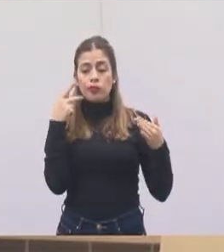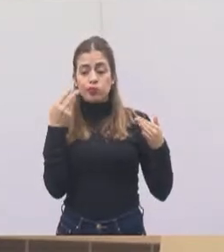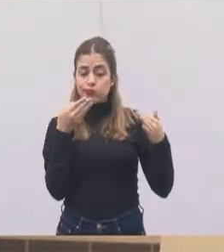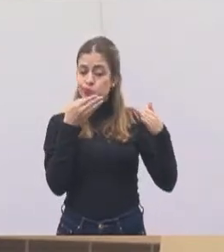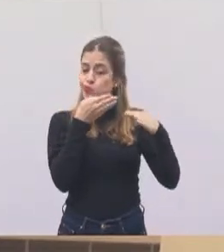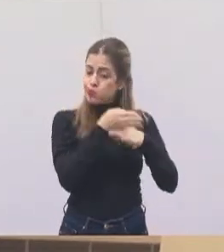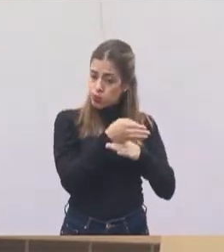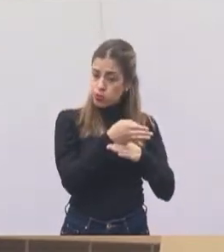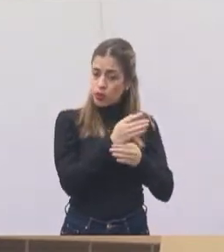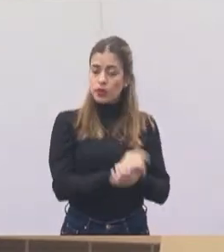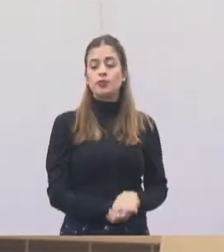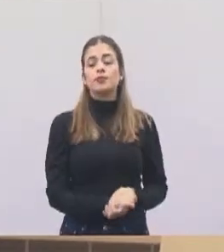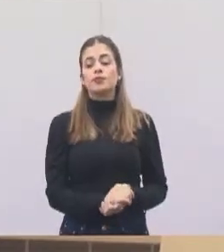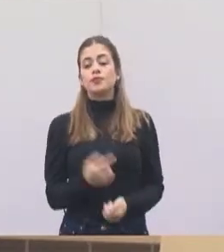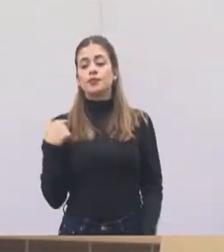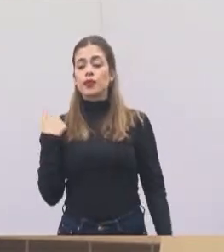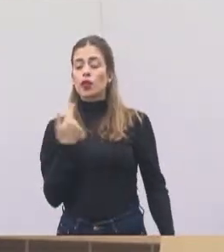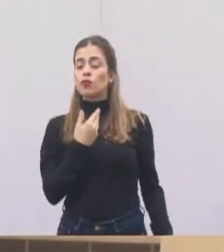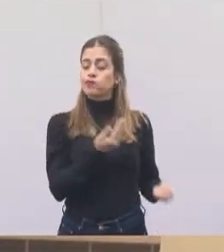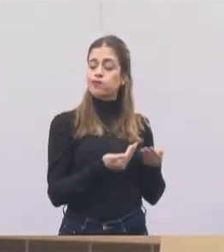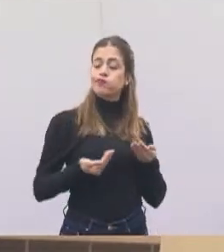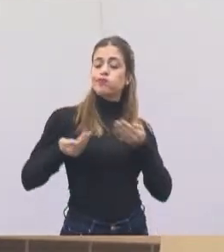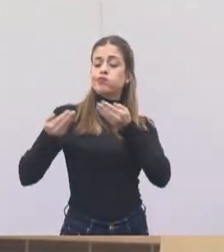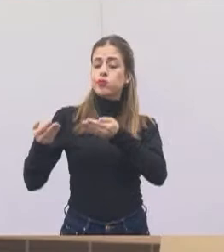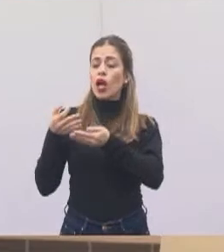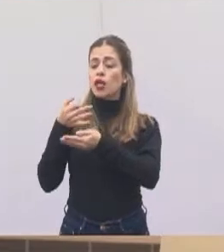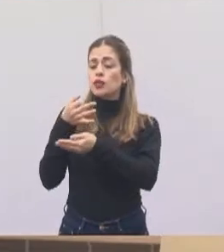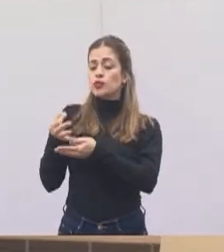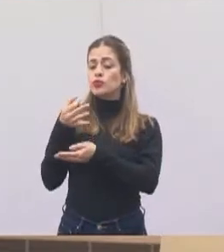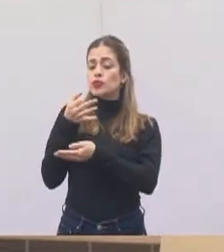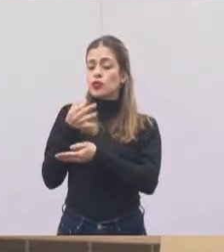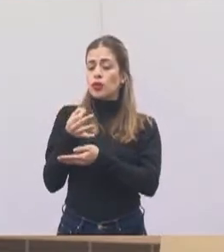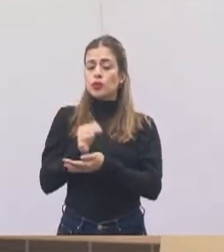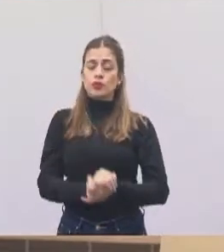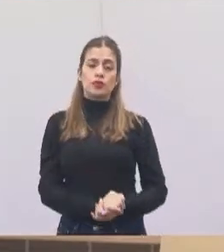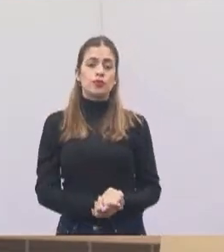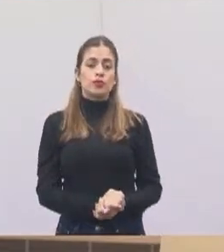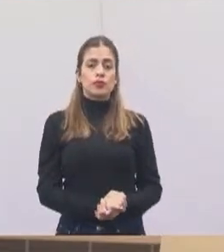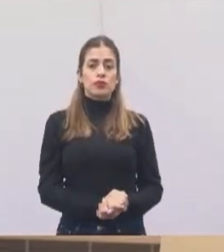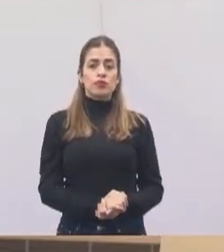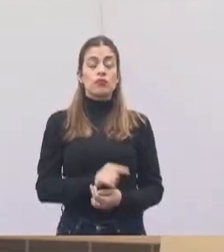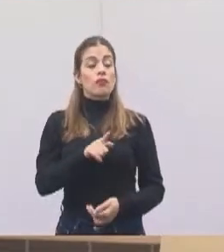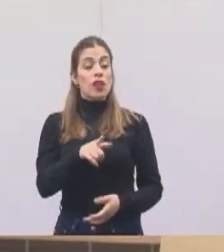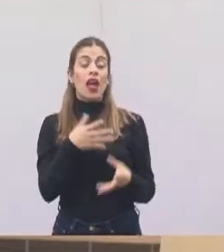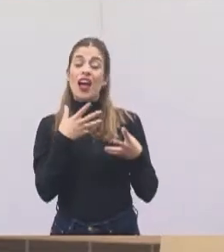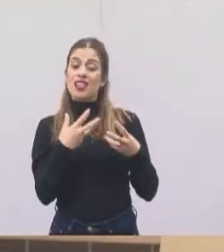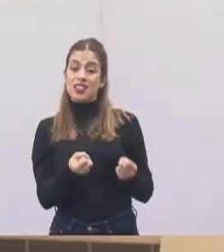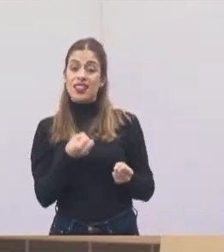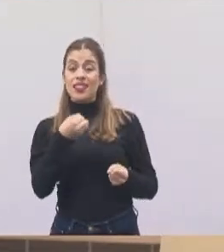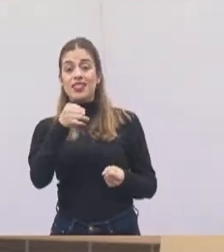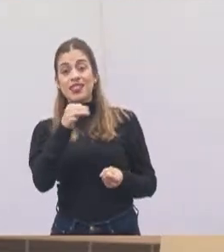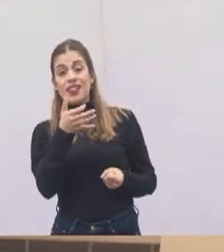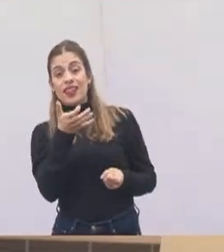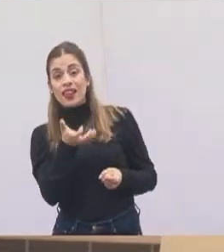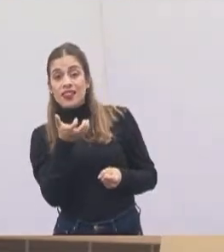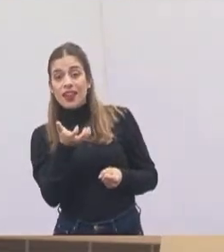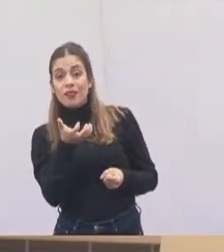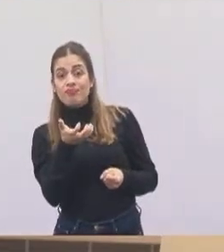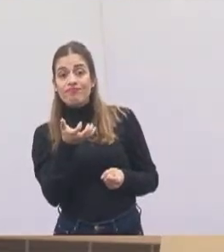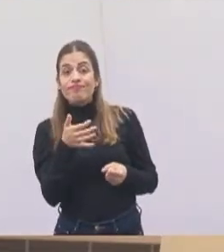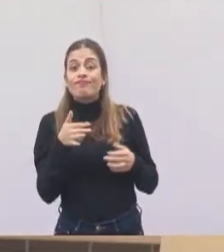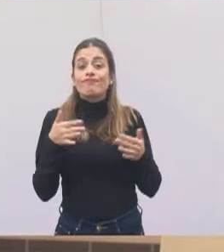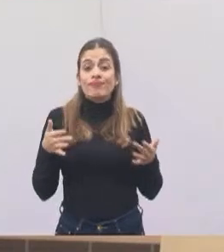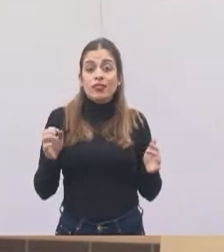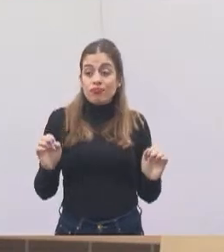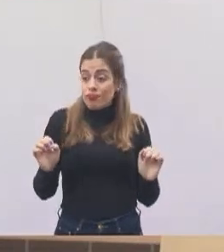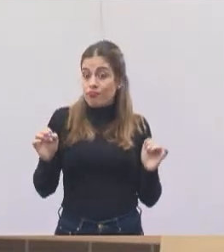fazendo parte, e nós fomos levar a sugestão. E ele acata se ele quiser. Pois bem, a